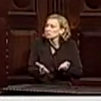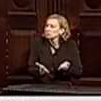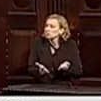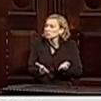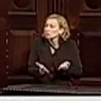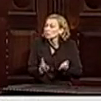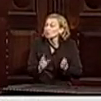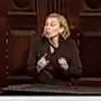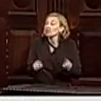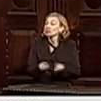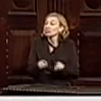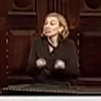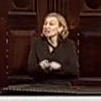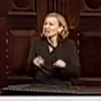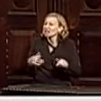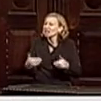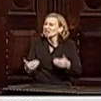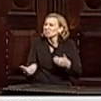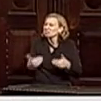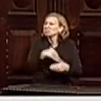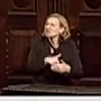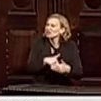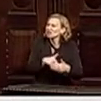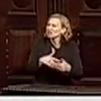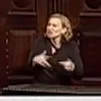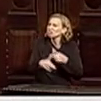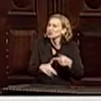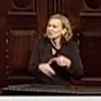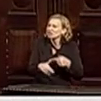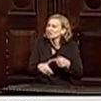por um desembargador federal, de requerer a